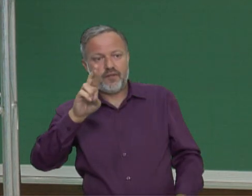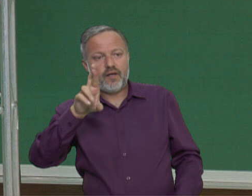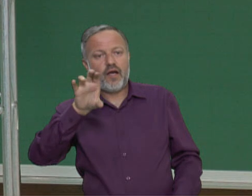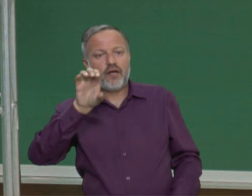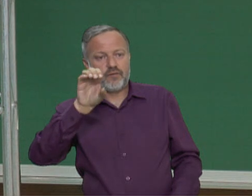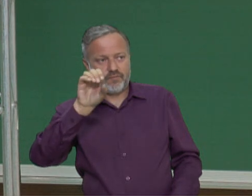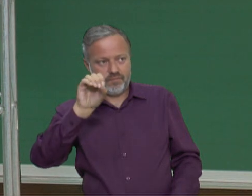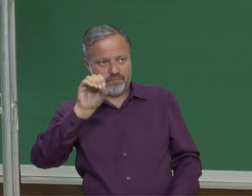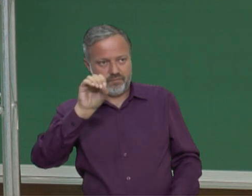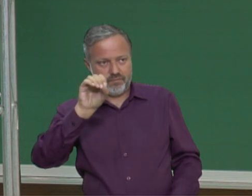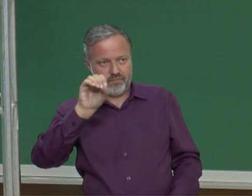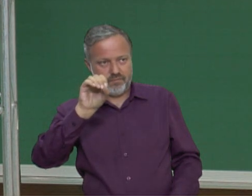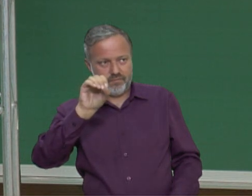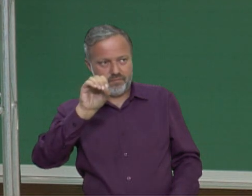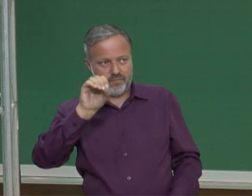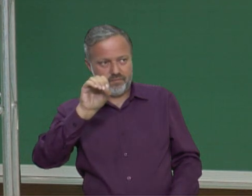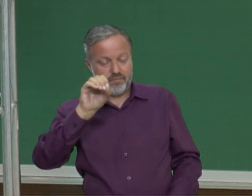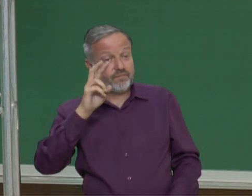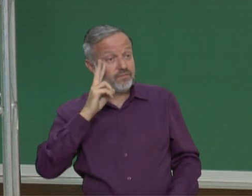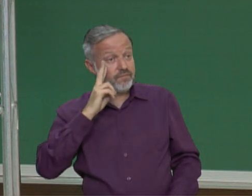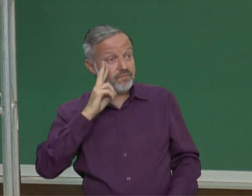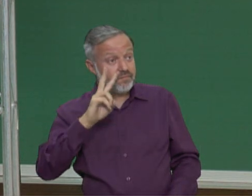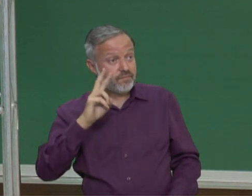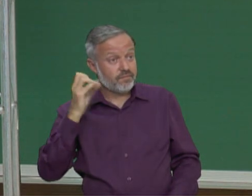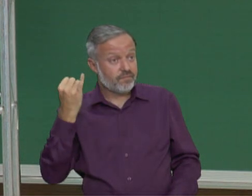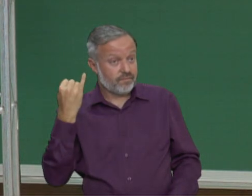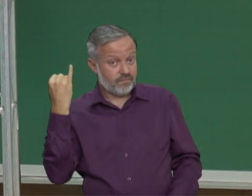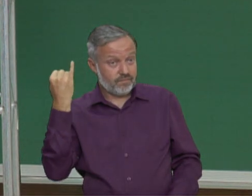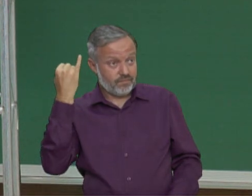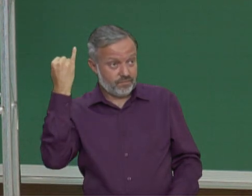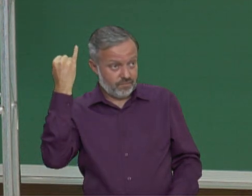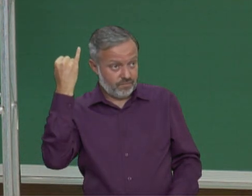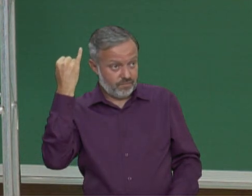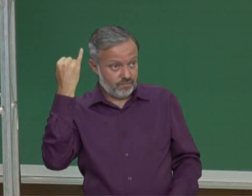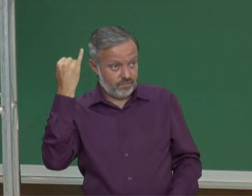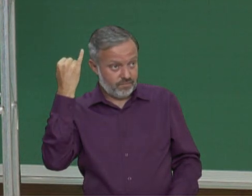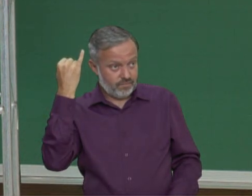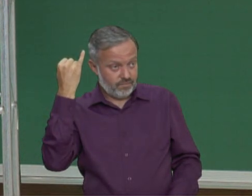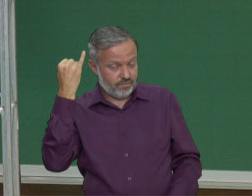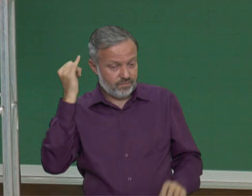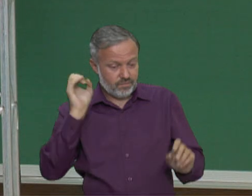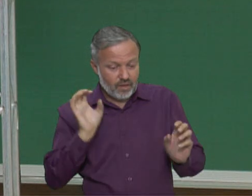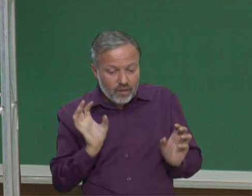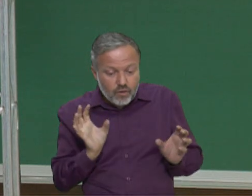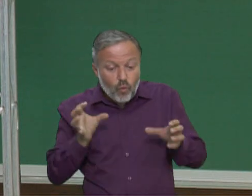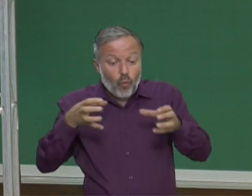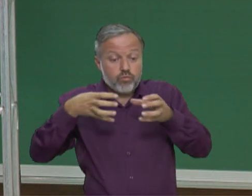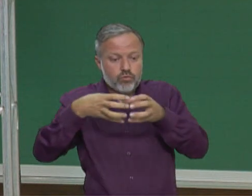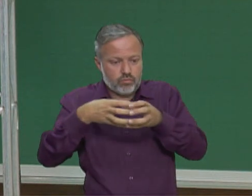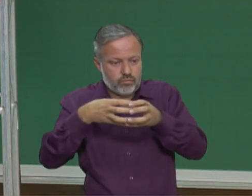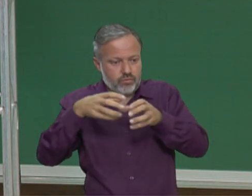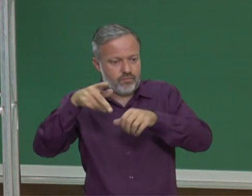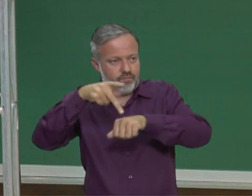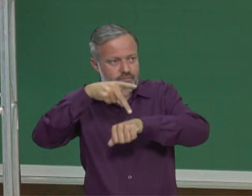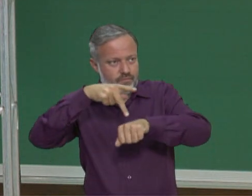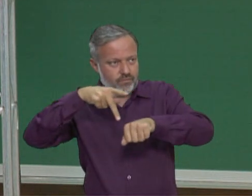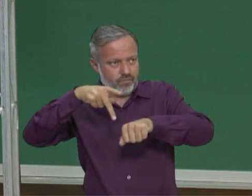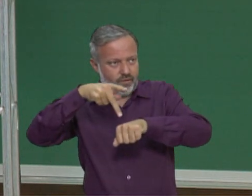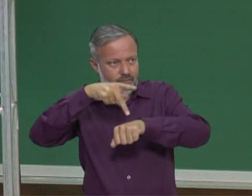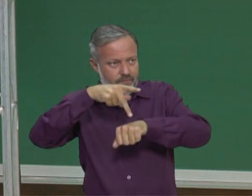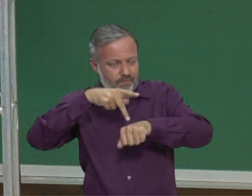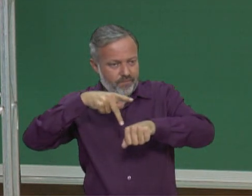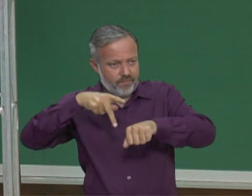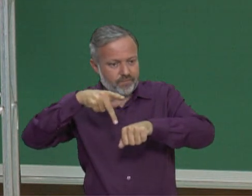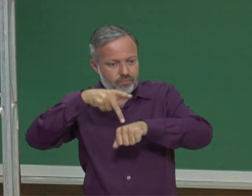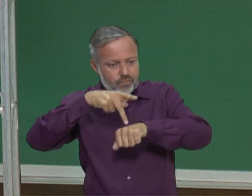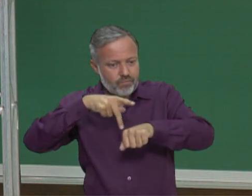uma única moeda, que é o euro. E a gente viu a importância dele. Euro faz o quê? A integração desses países, tá? Faz com que a